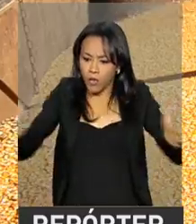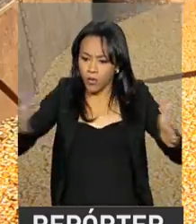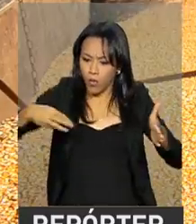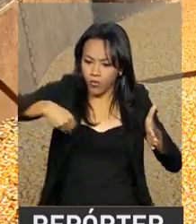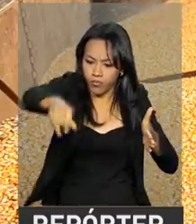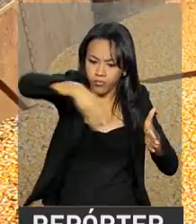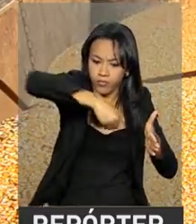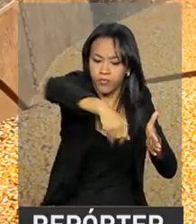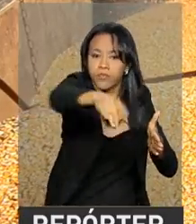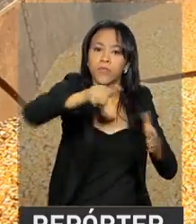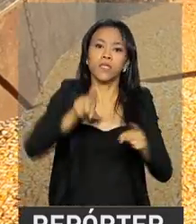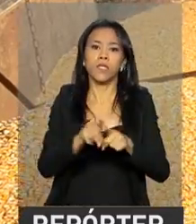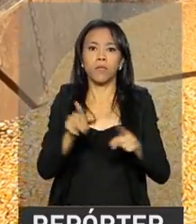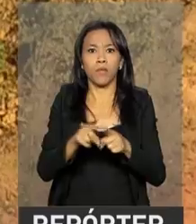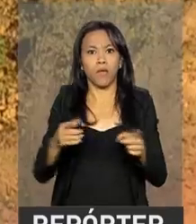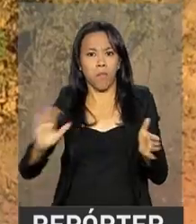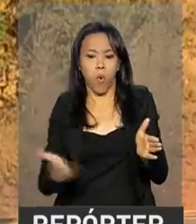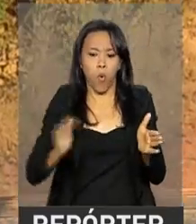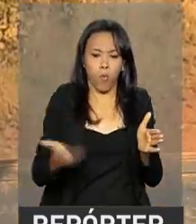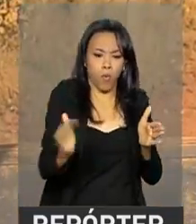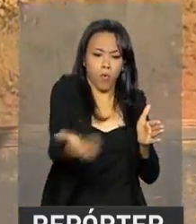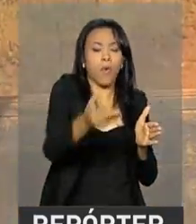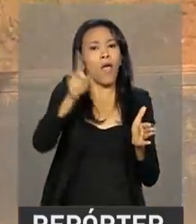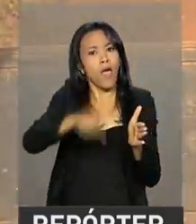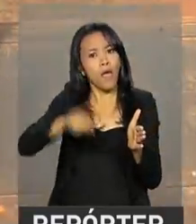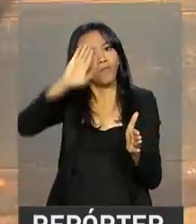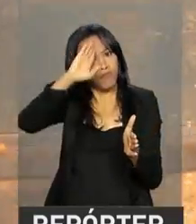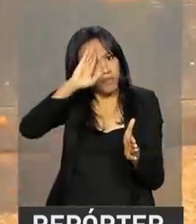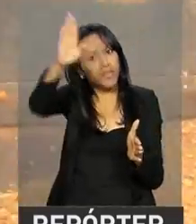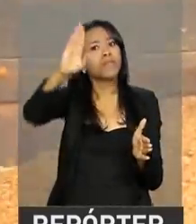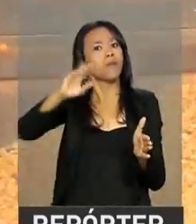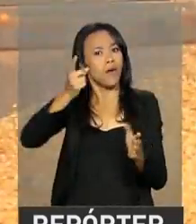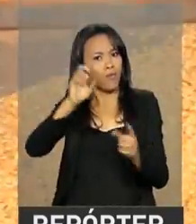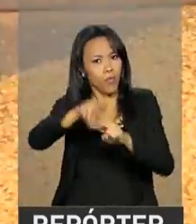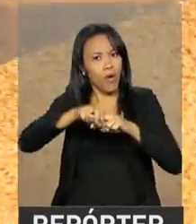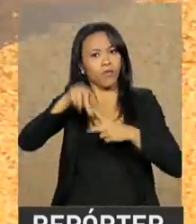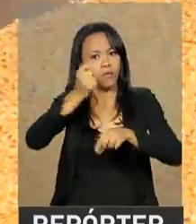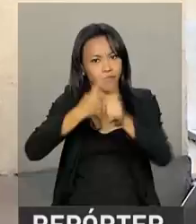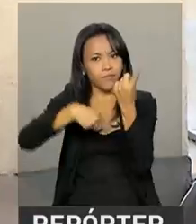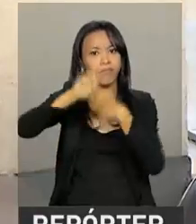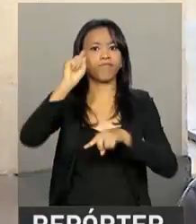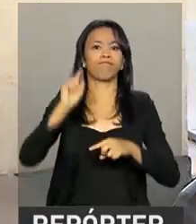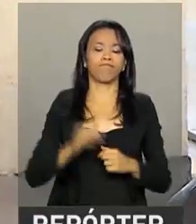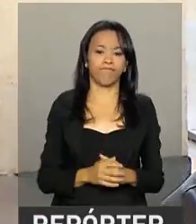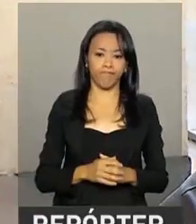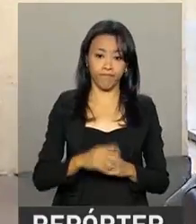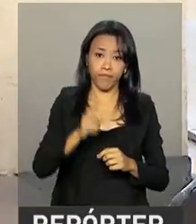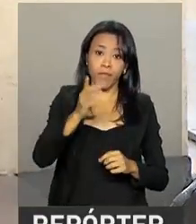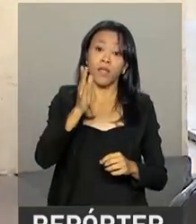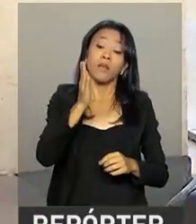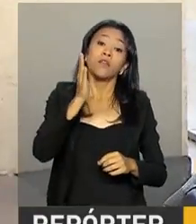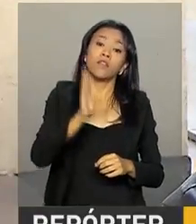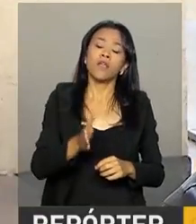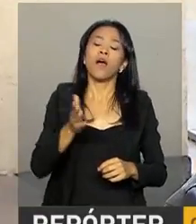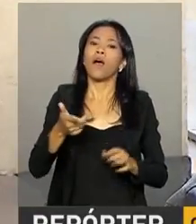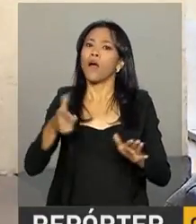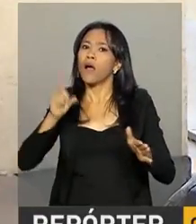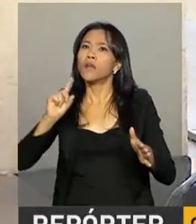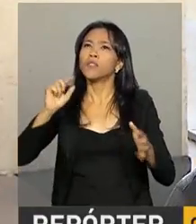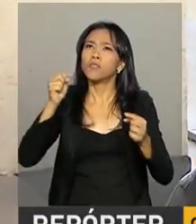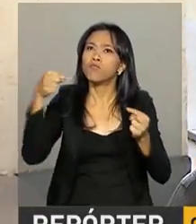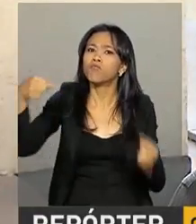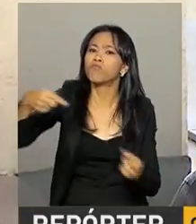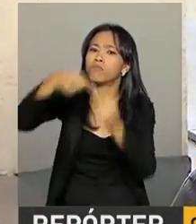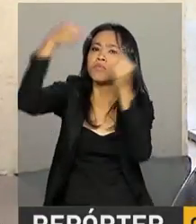crescimento da produtividade são os principais responsáveis pelos resultados positivos como já havia condições climáticas favoráveis